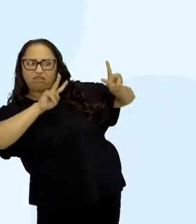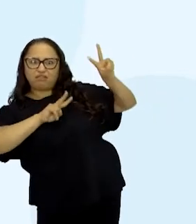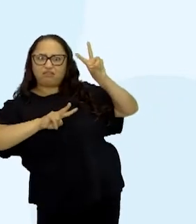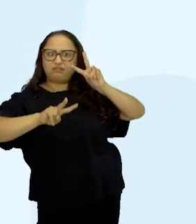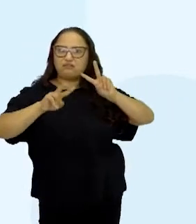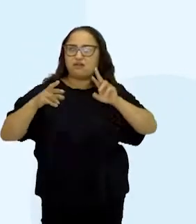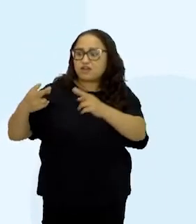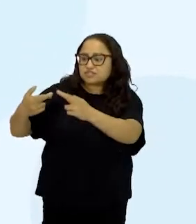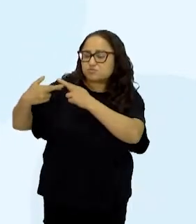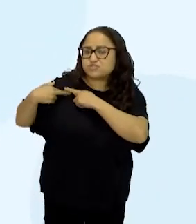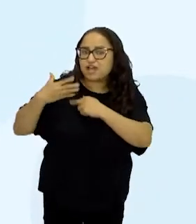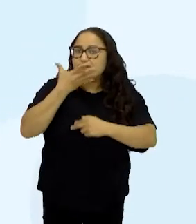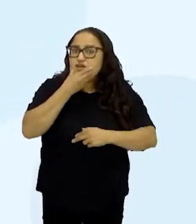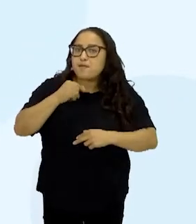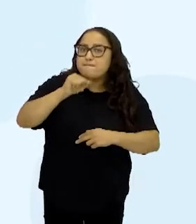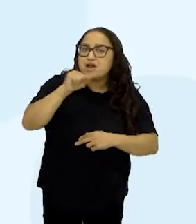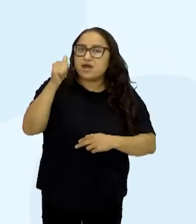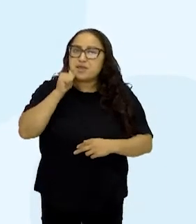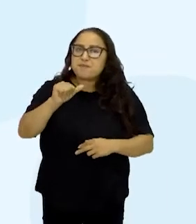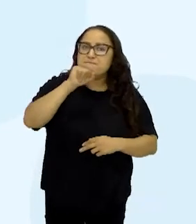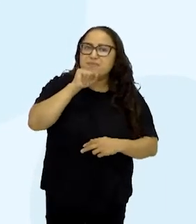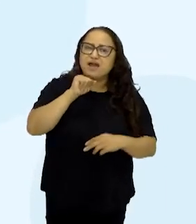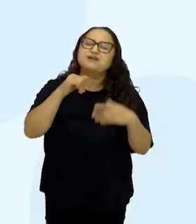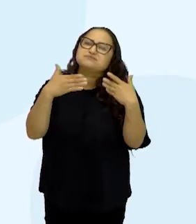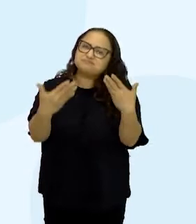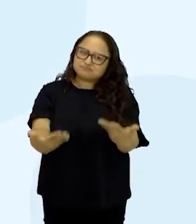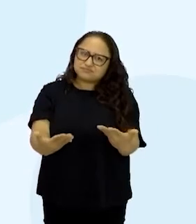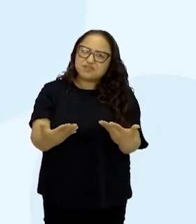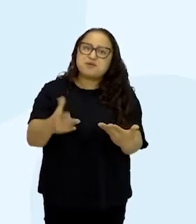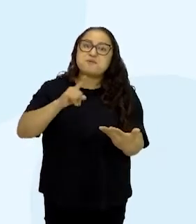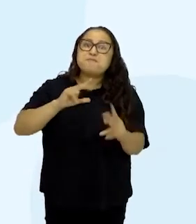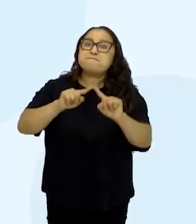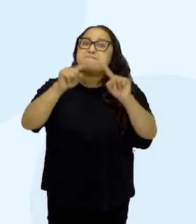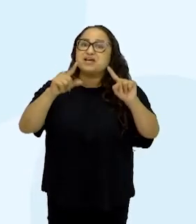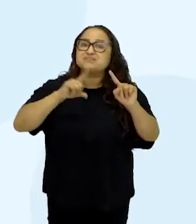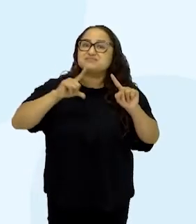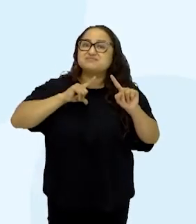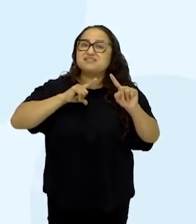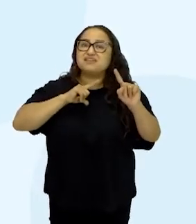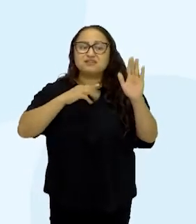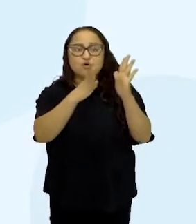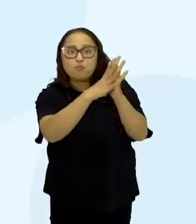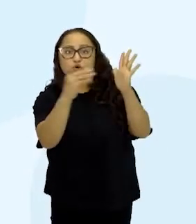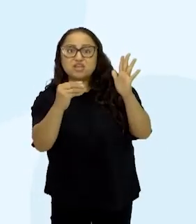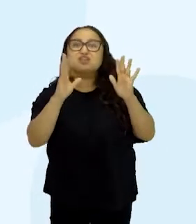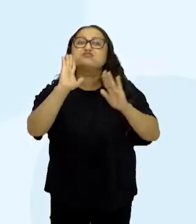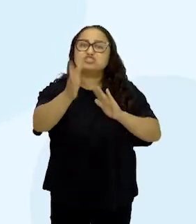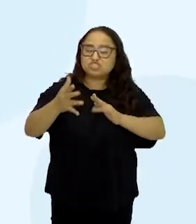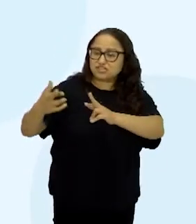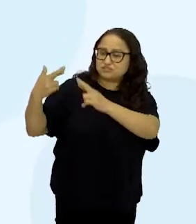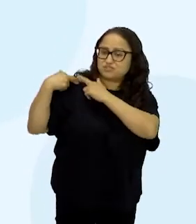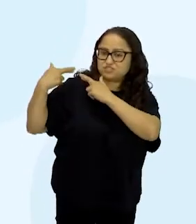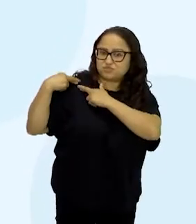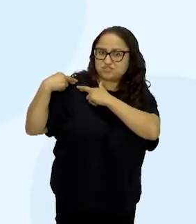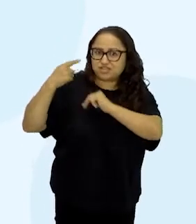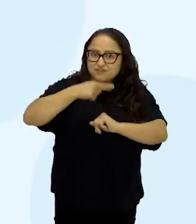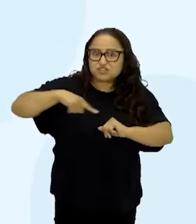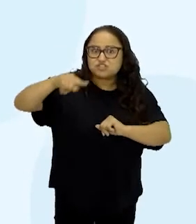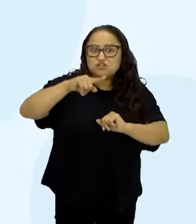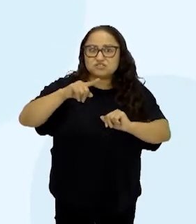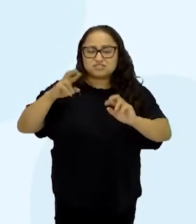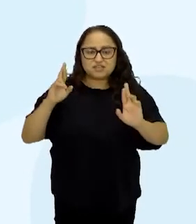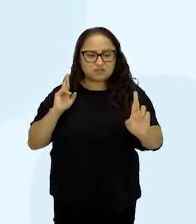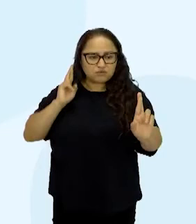eu vou colocar, né, pais, educadores ou patrões, né, são aquelas pessoas que têm a figura do responsável, a gente tem uma